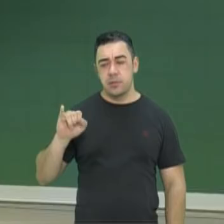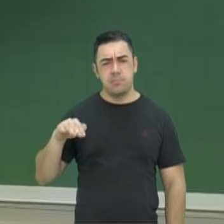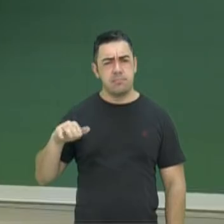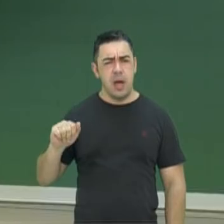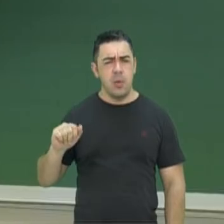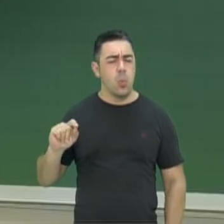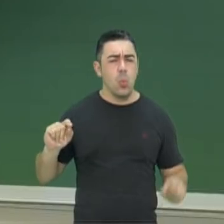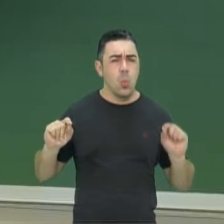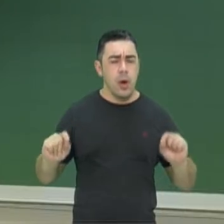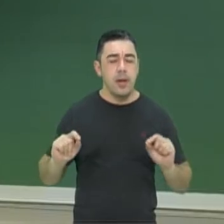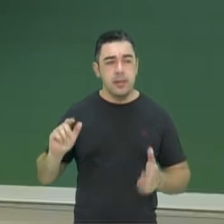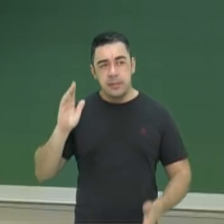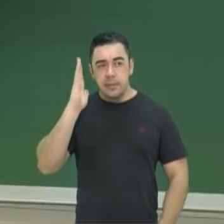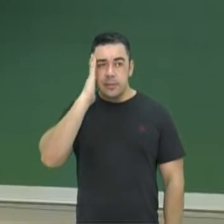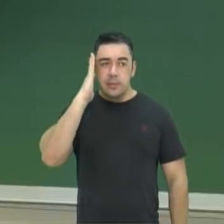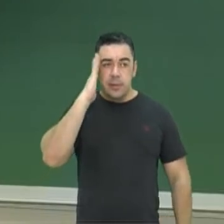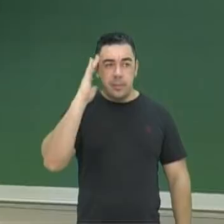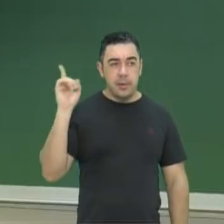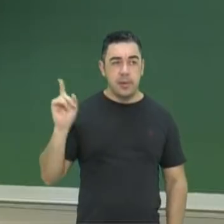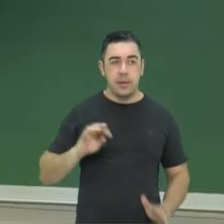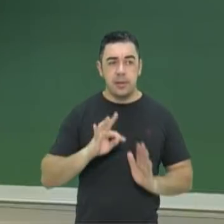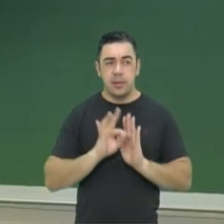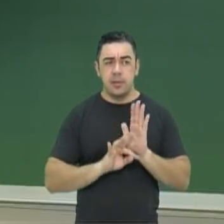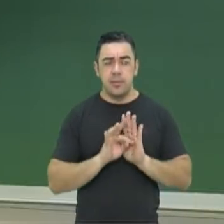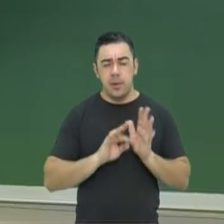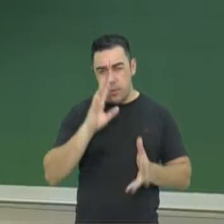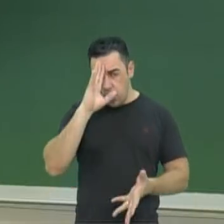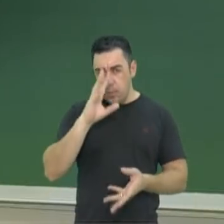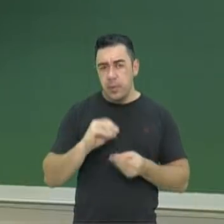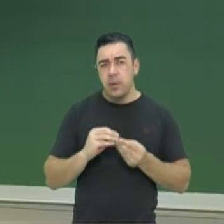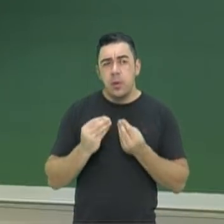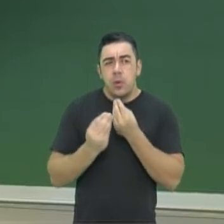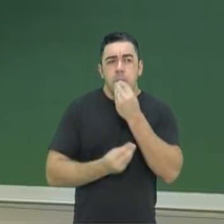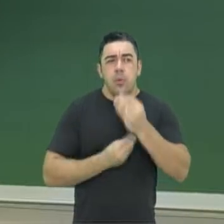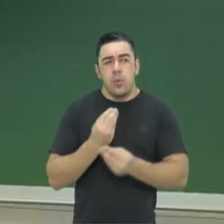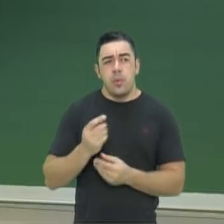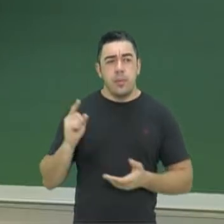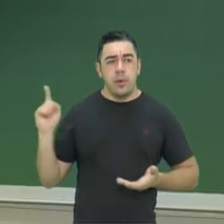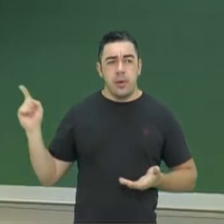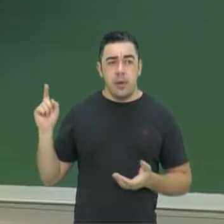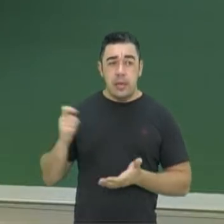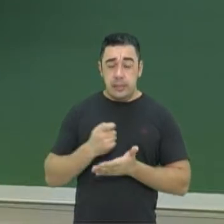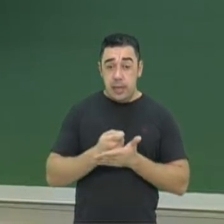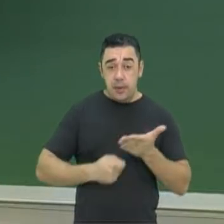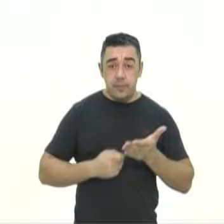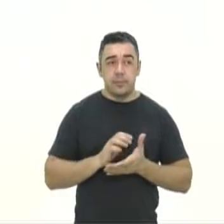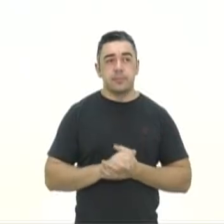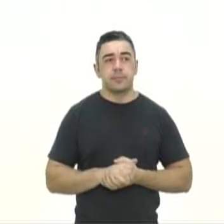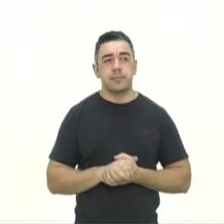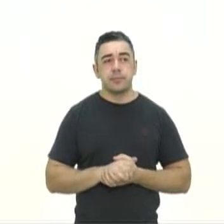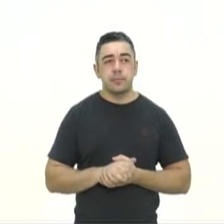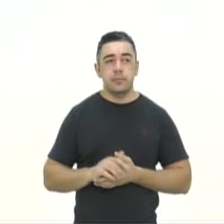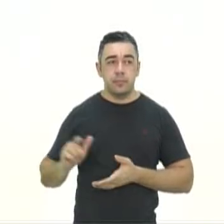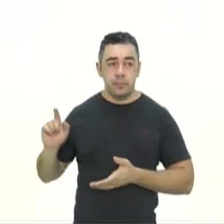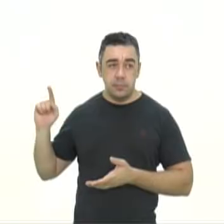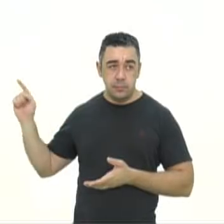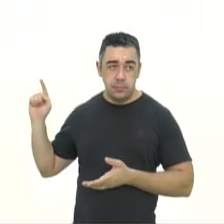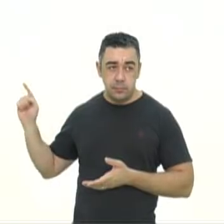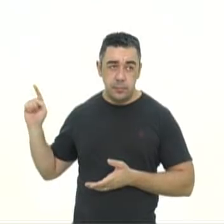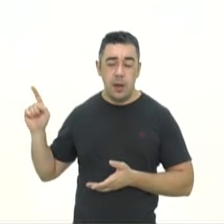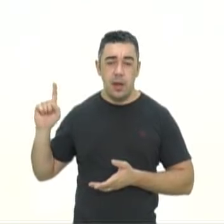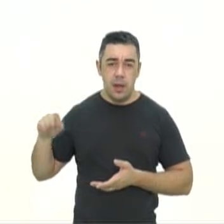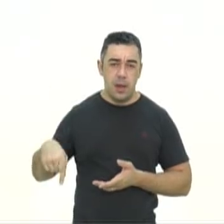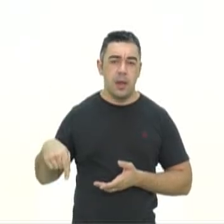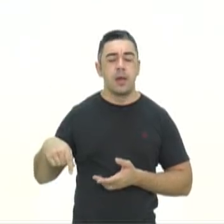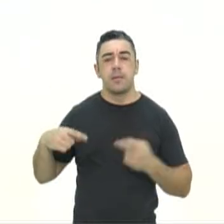para a gente saber sobre esse texto, eu preciso entender um pouquinho ali de quando ele foi escrito. Olha só, o Sermão da 60ª